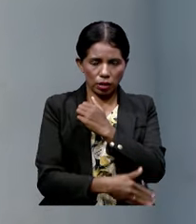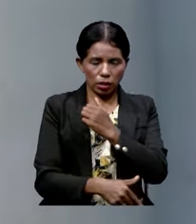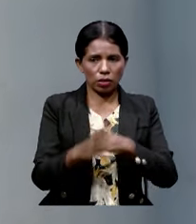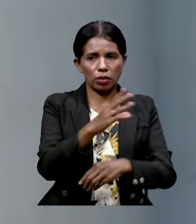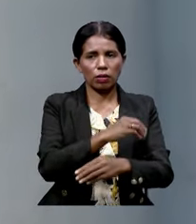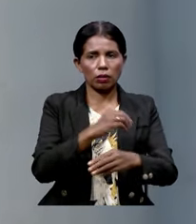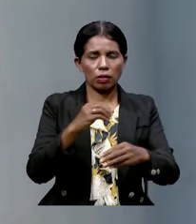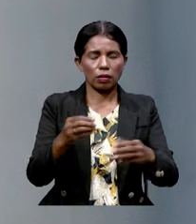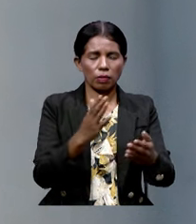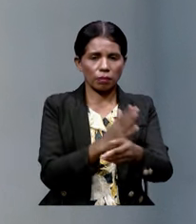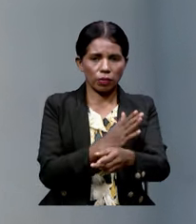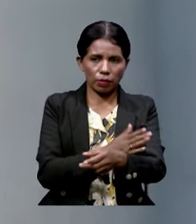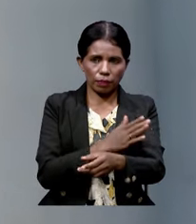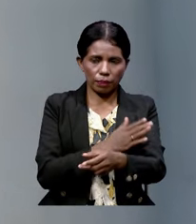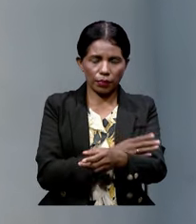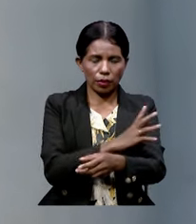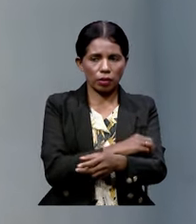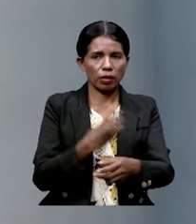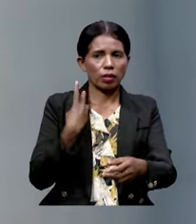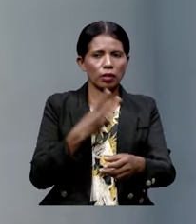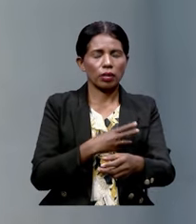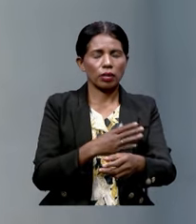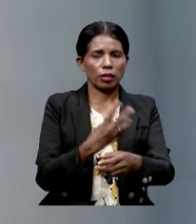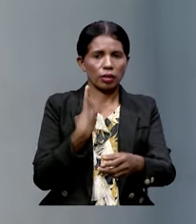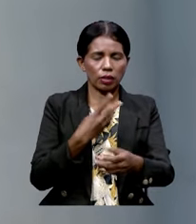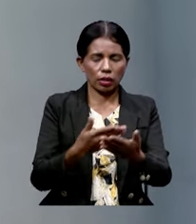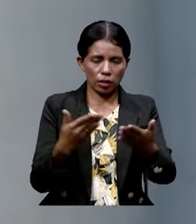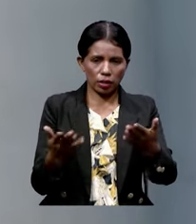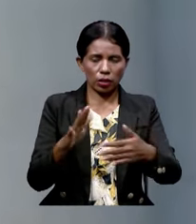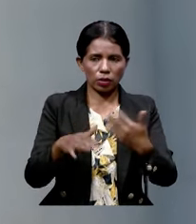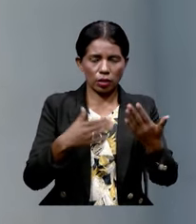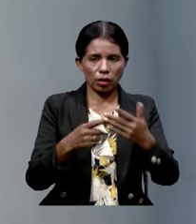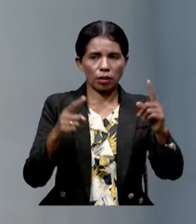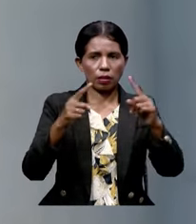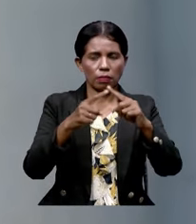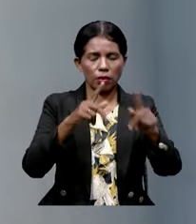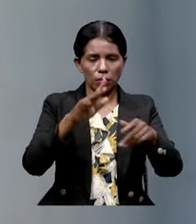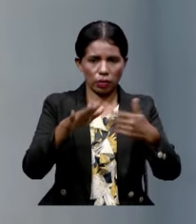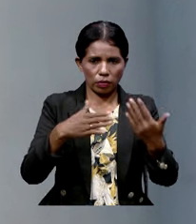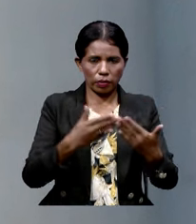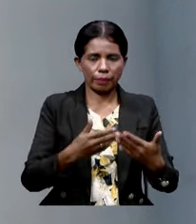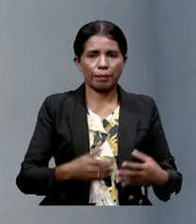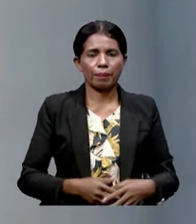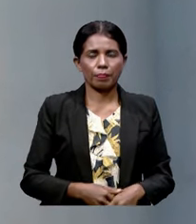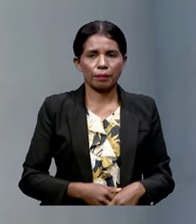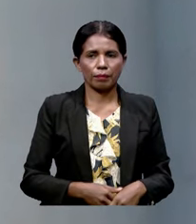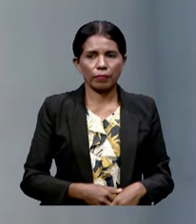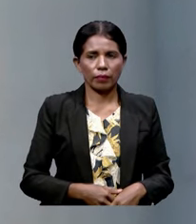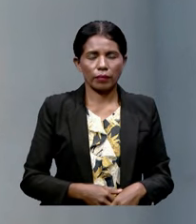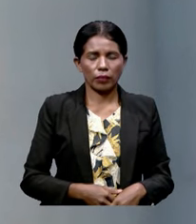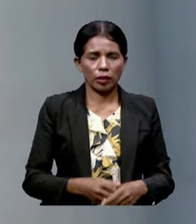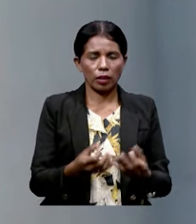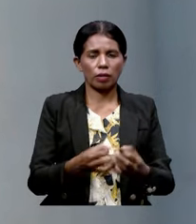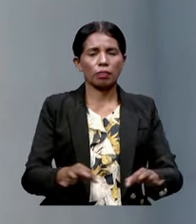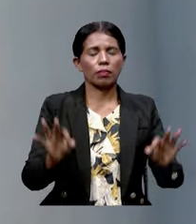nomos promove crescimento sustentável propriedade da emenjutu. Pilar